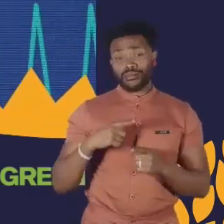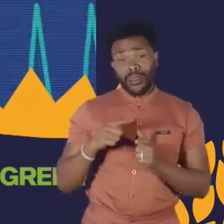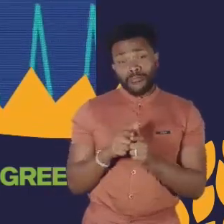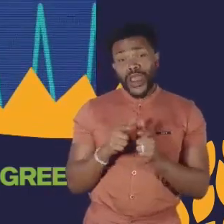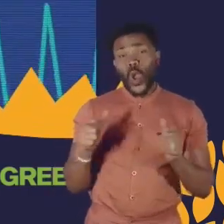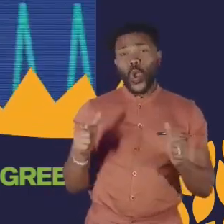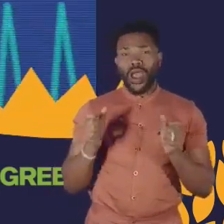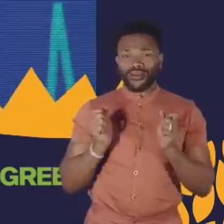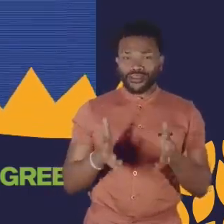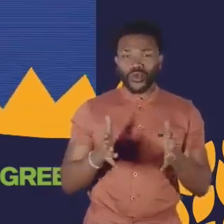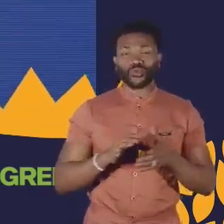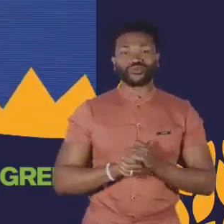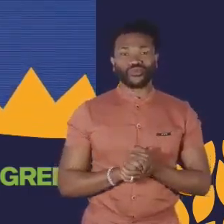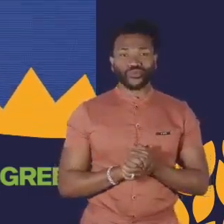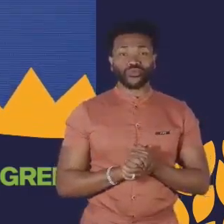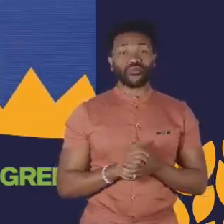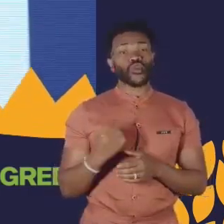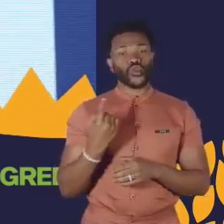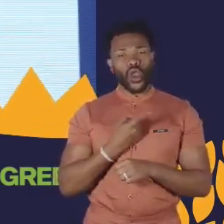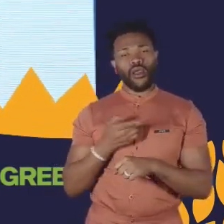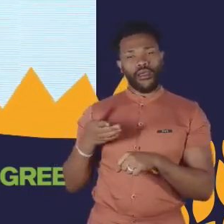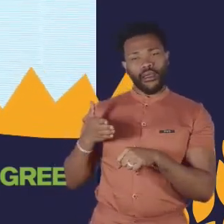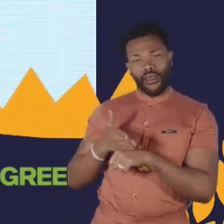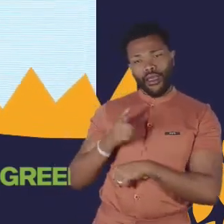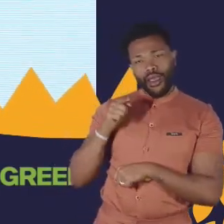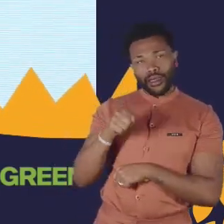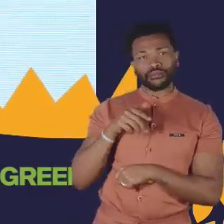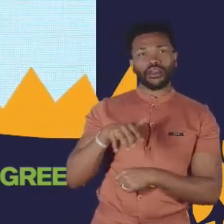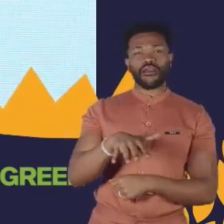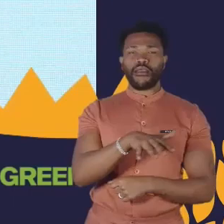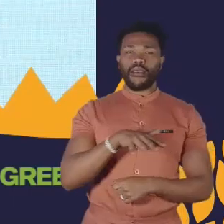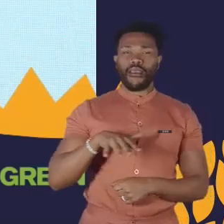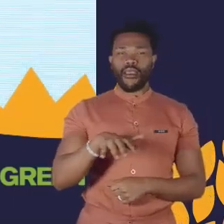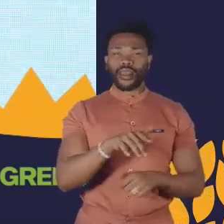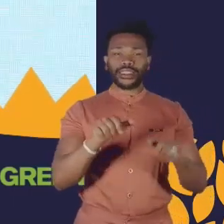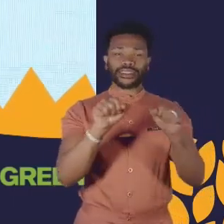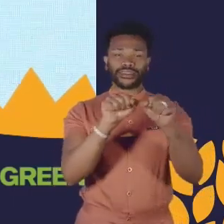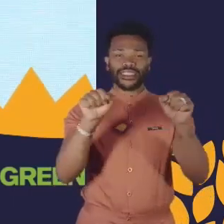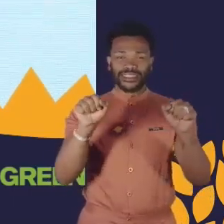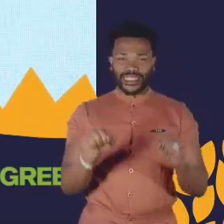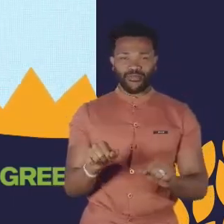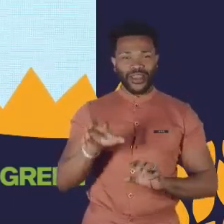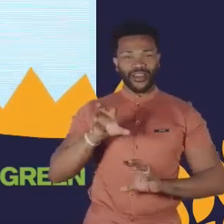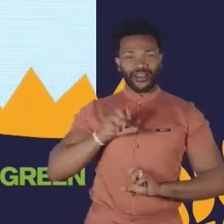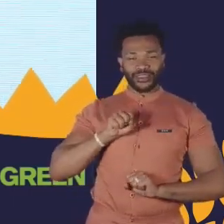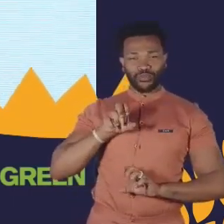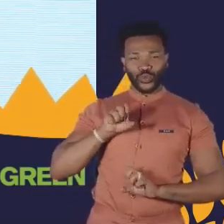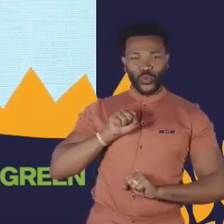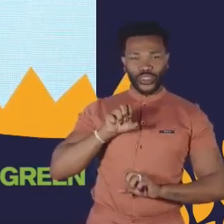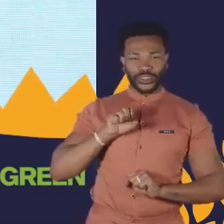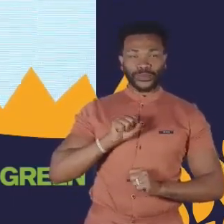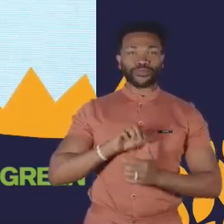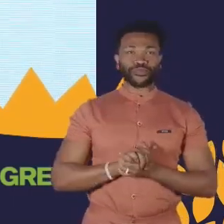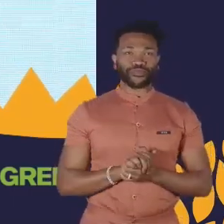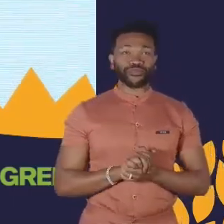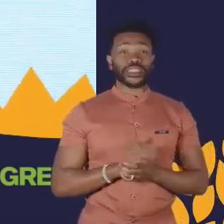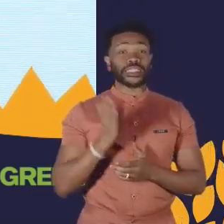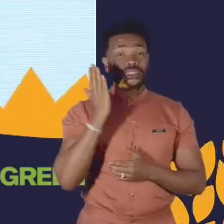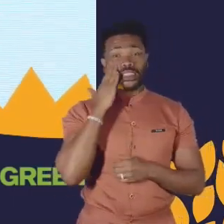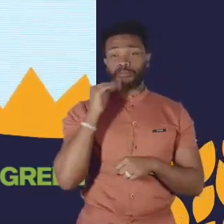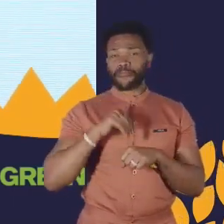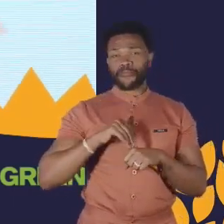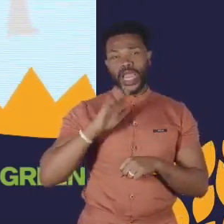ação? Então a gente começa a entrar nesse mundo aqui do sistema dos receptores e a gente começa a entender um